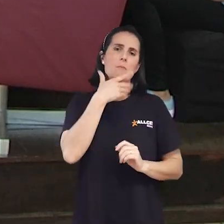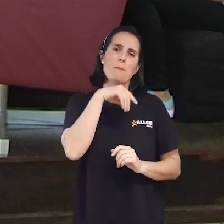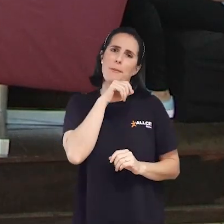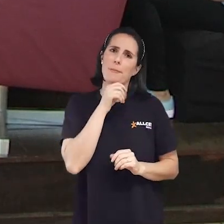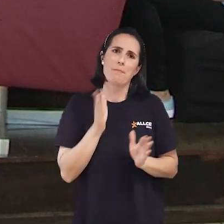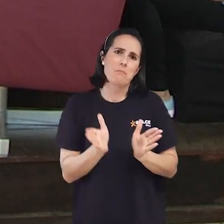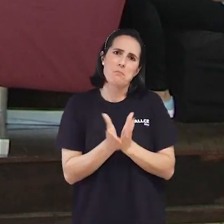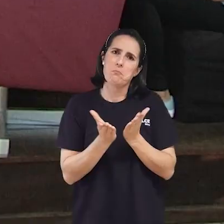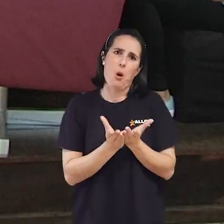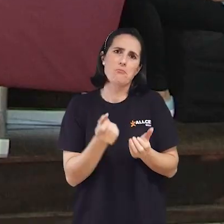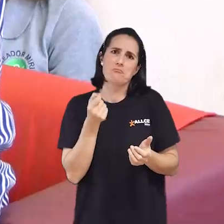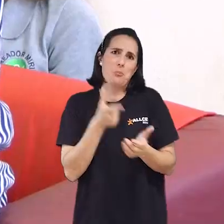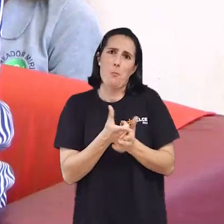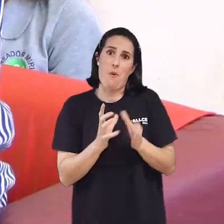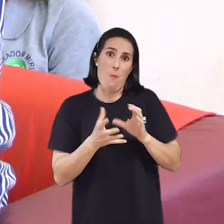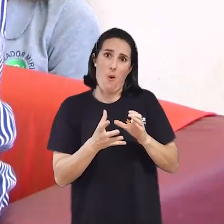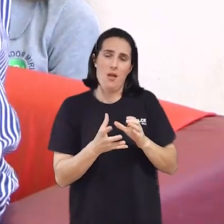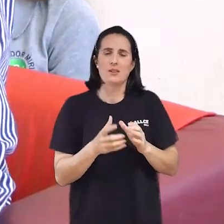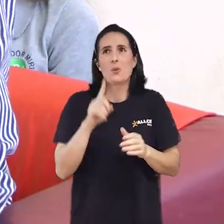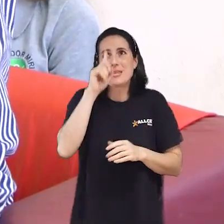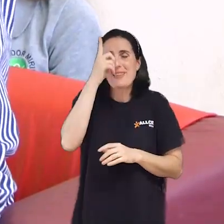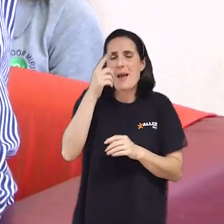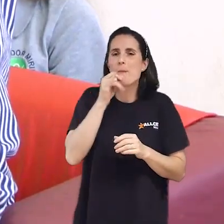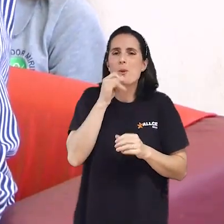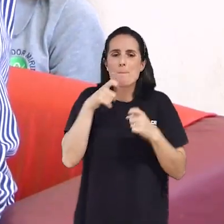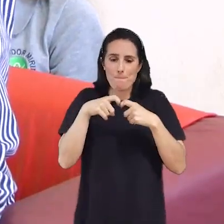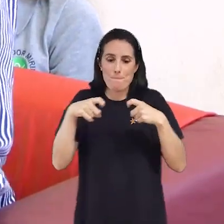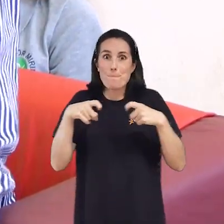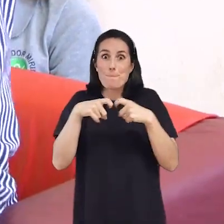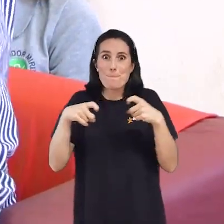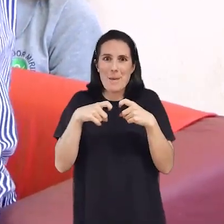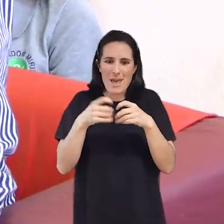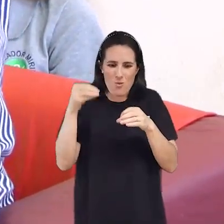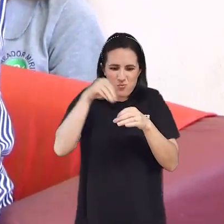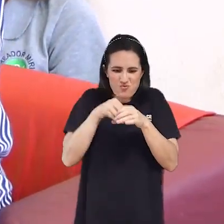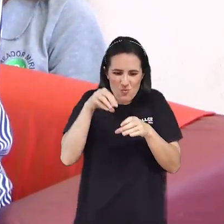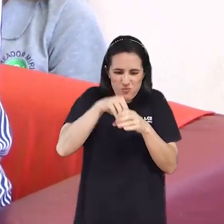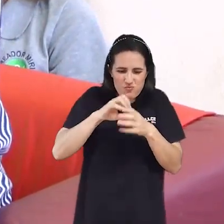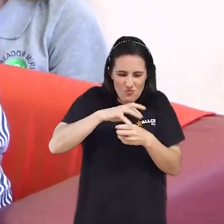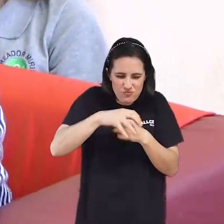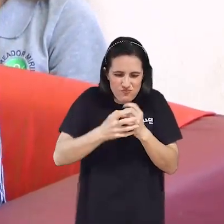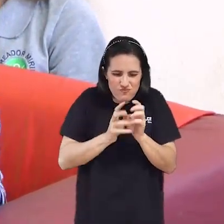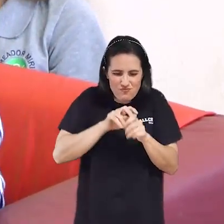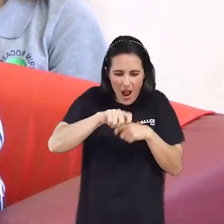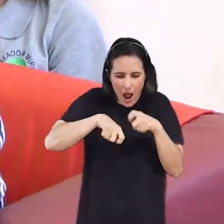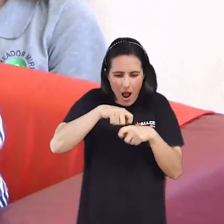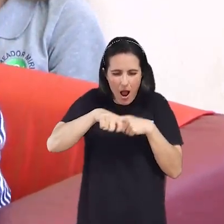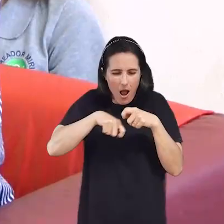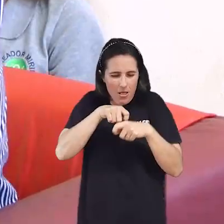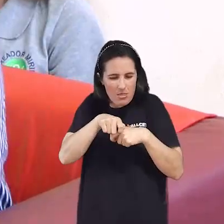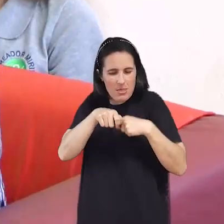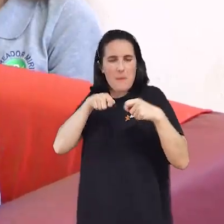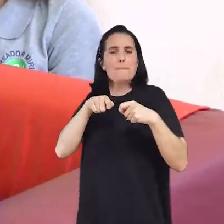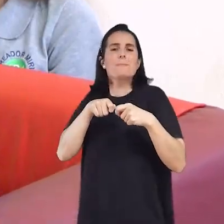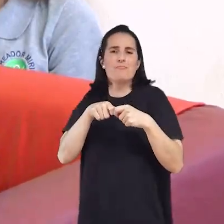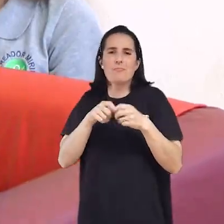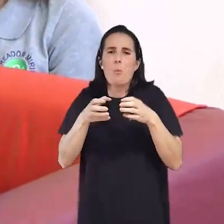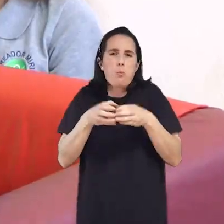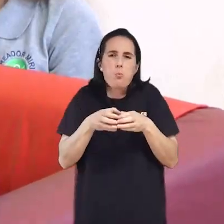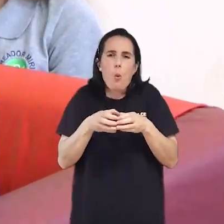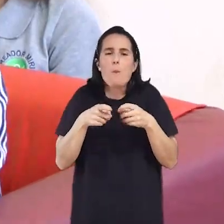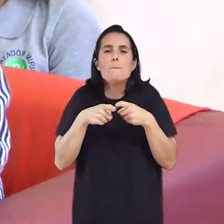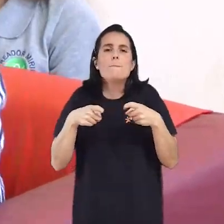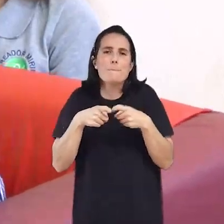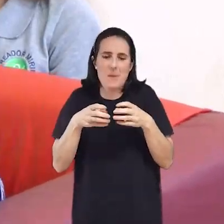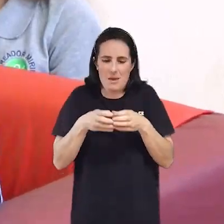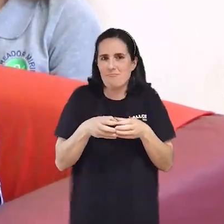sala, né? E a bola, o pai não tinha condição de comprar bola para a gente, então a gente inventava a bola. Era bola de